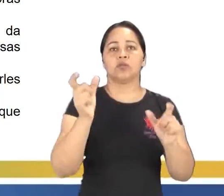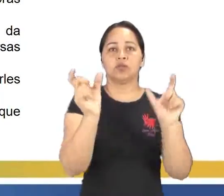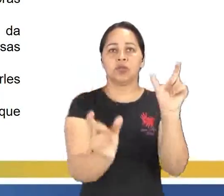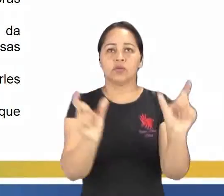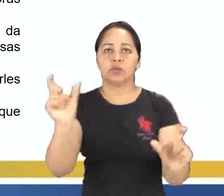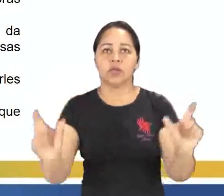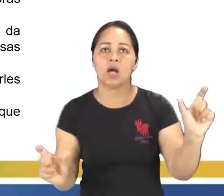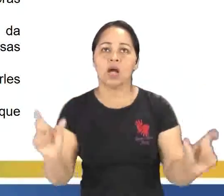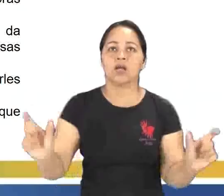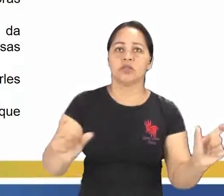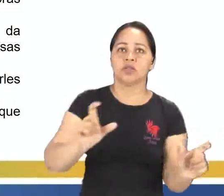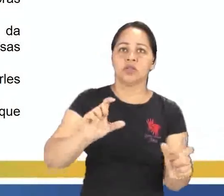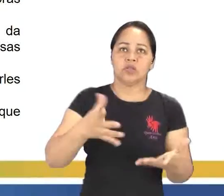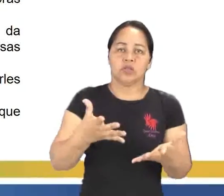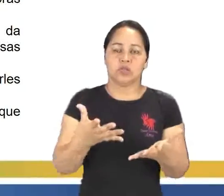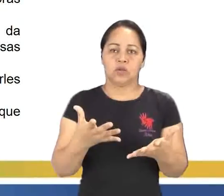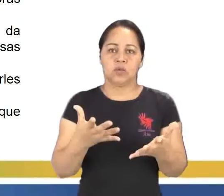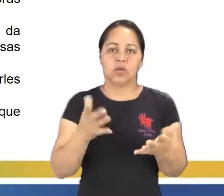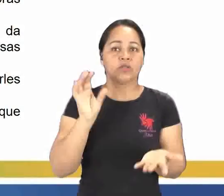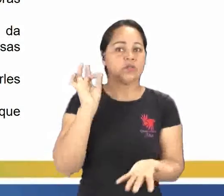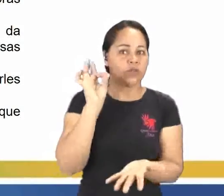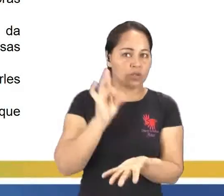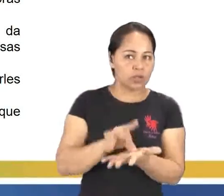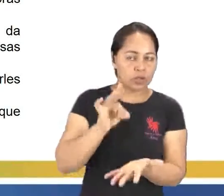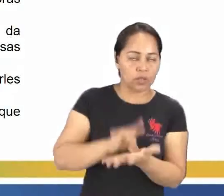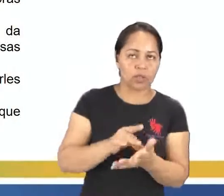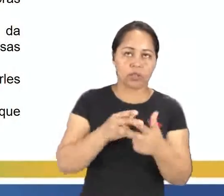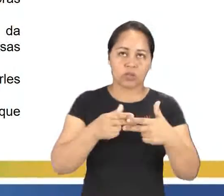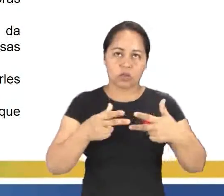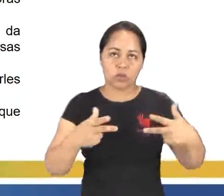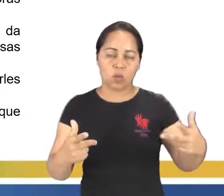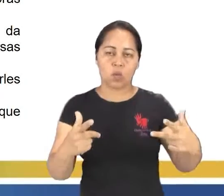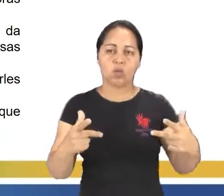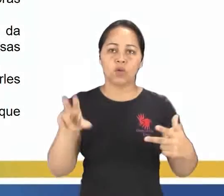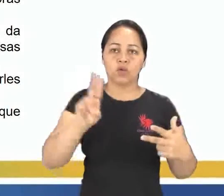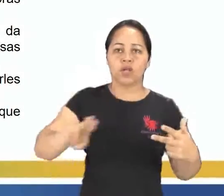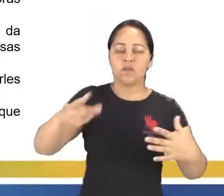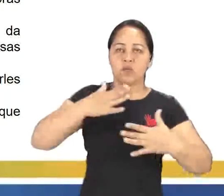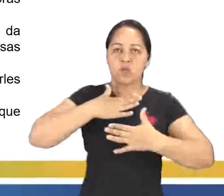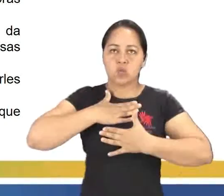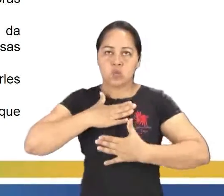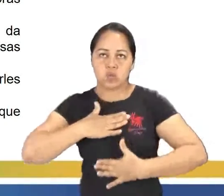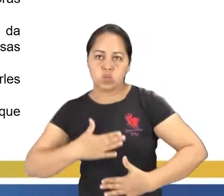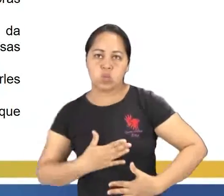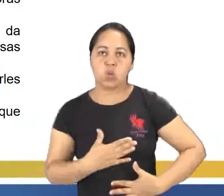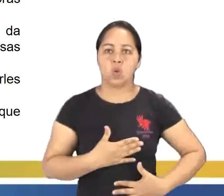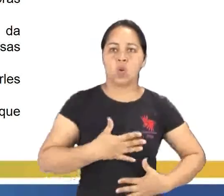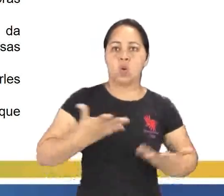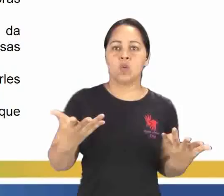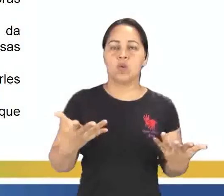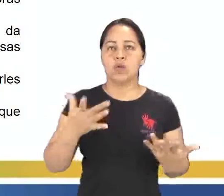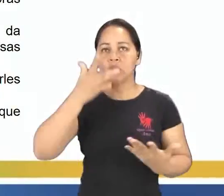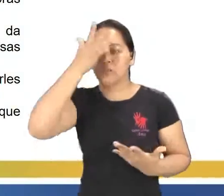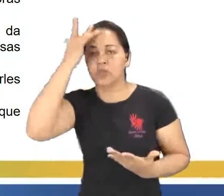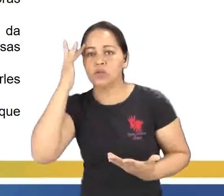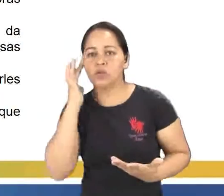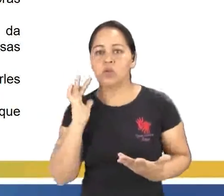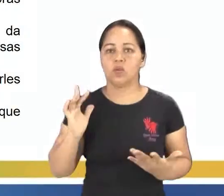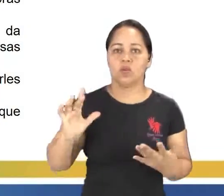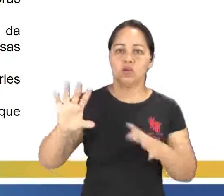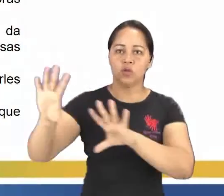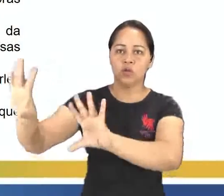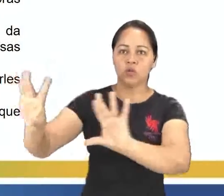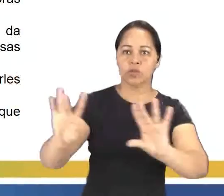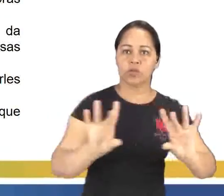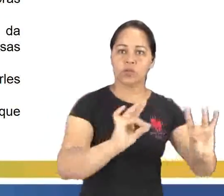apresentava uma realidade mais nua e crua, trabalhava todo o aspecto da natureza de uma